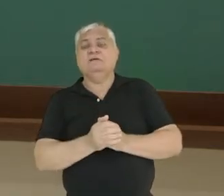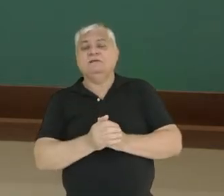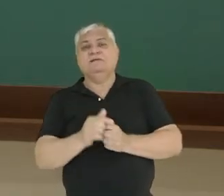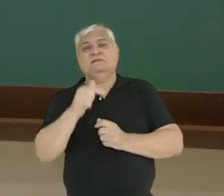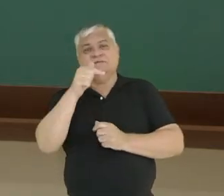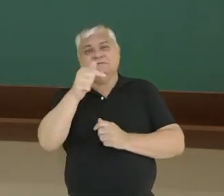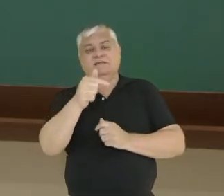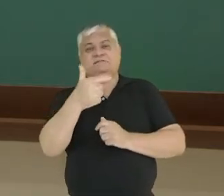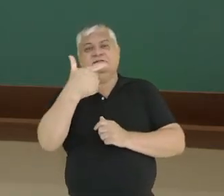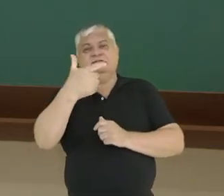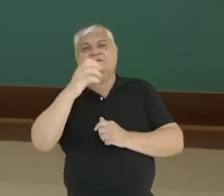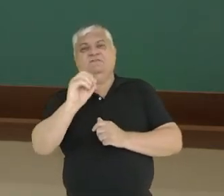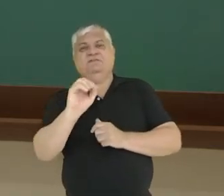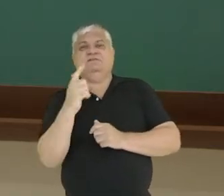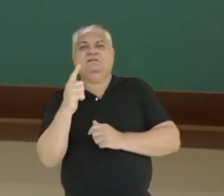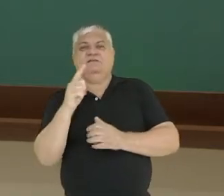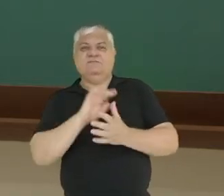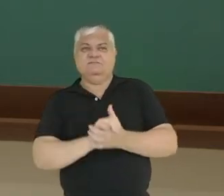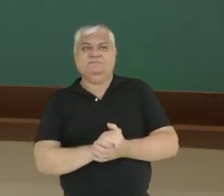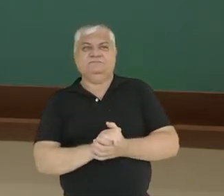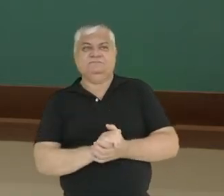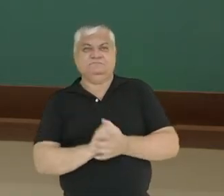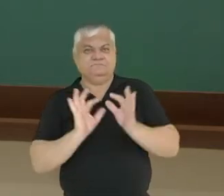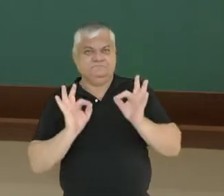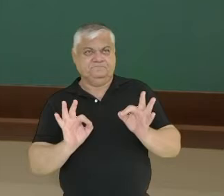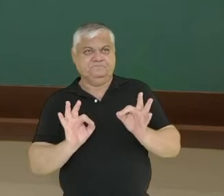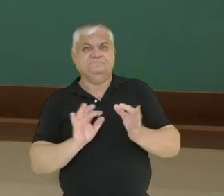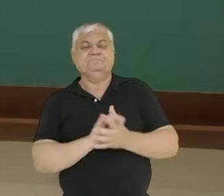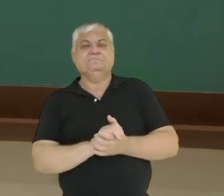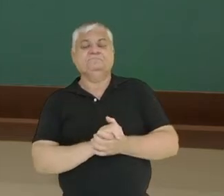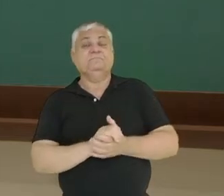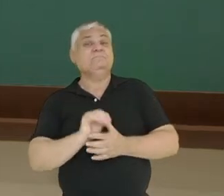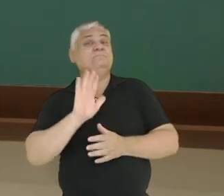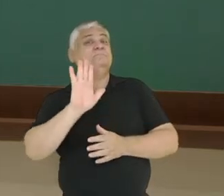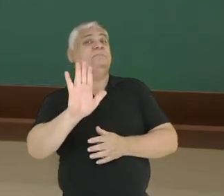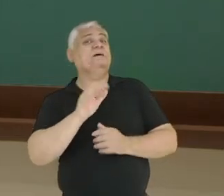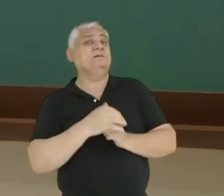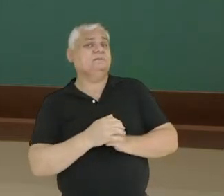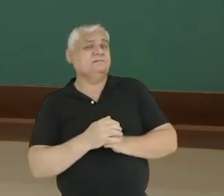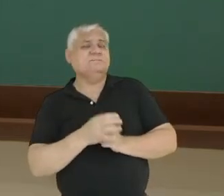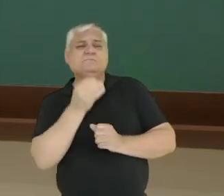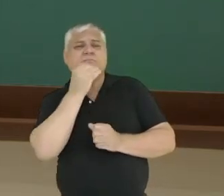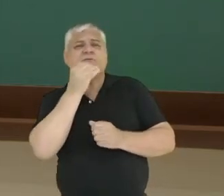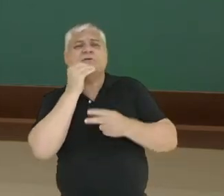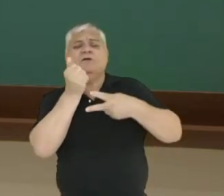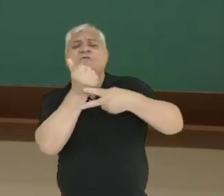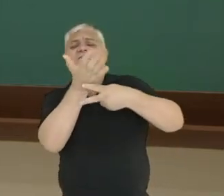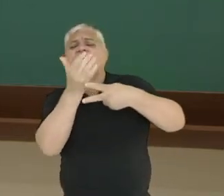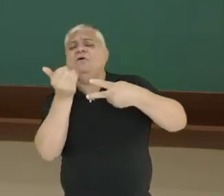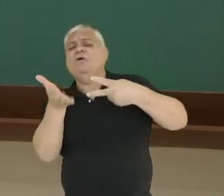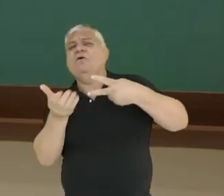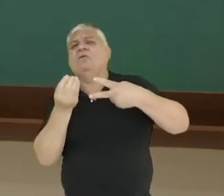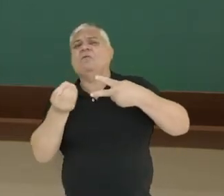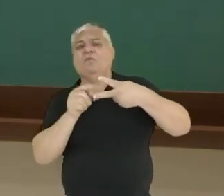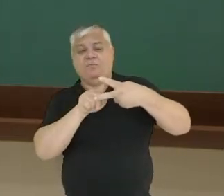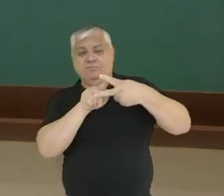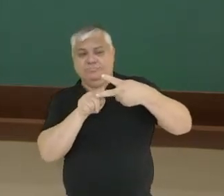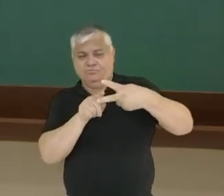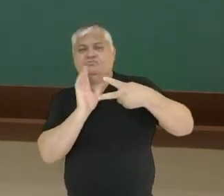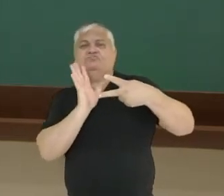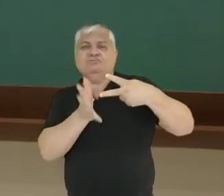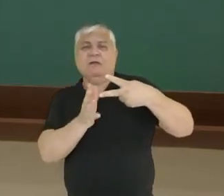a 720 graus, certo? Mas e os ângulos externos? A gente falou dos